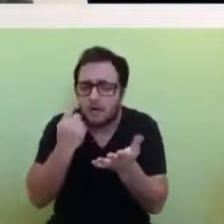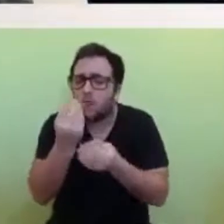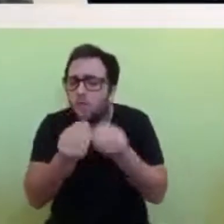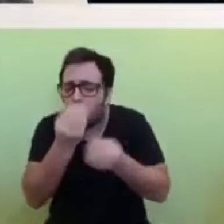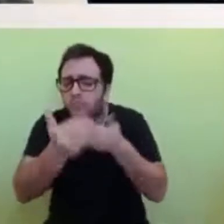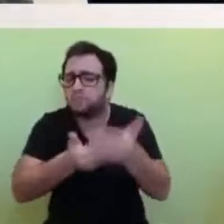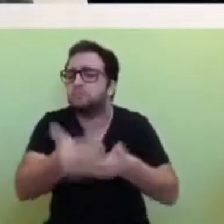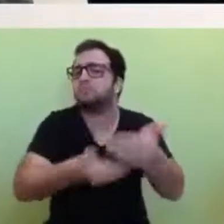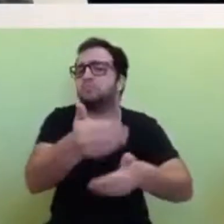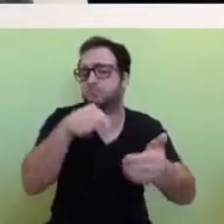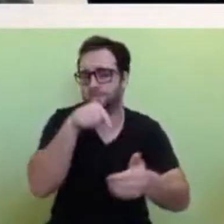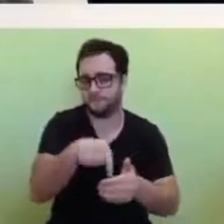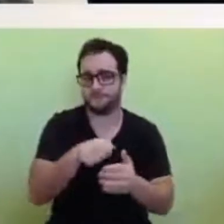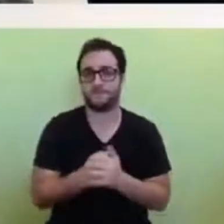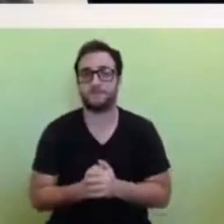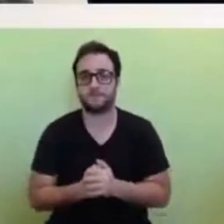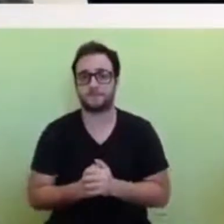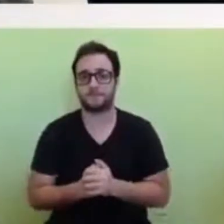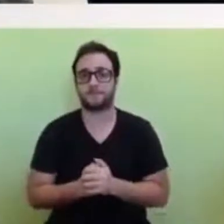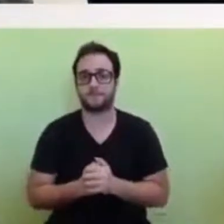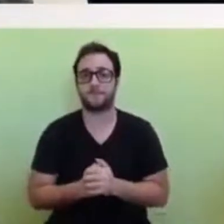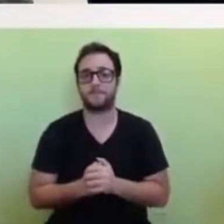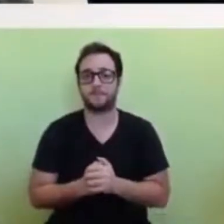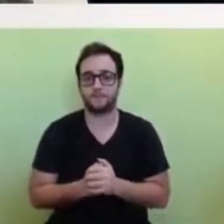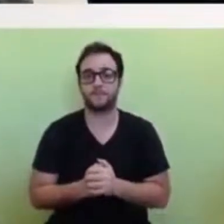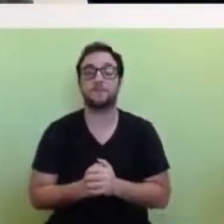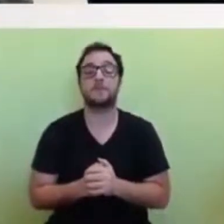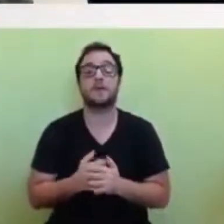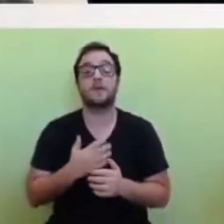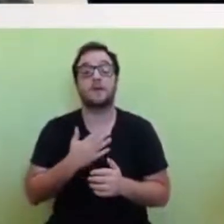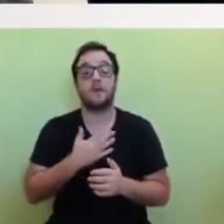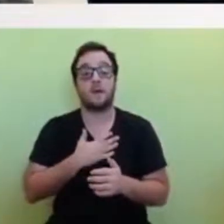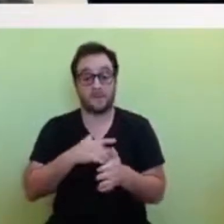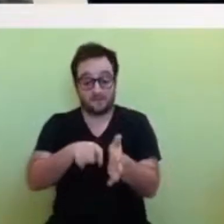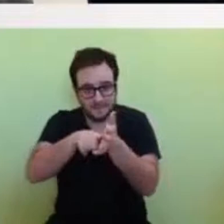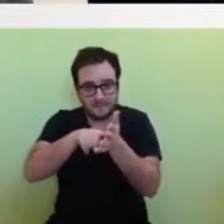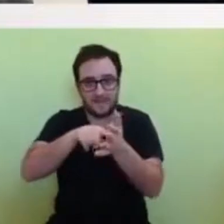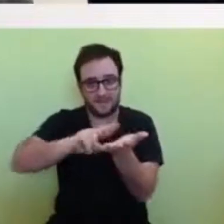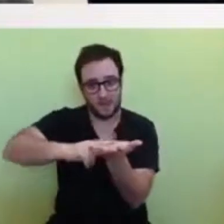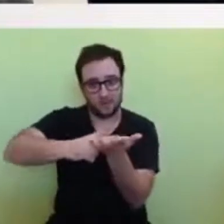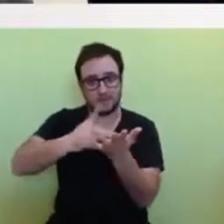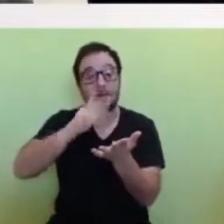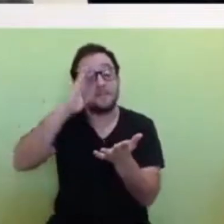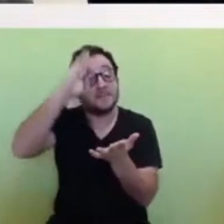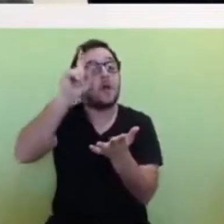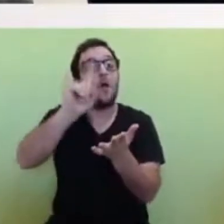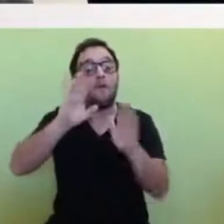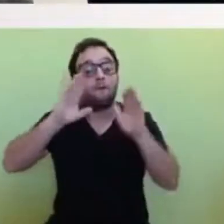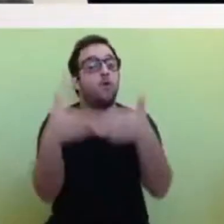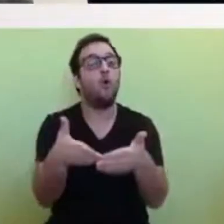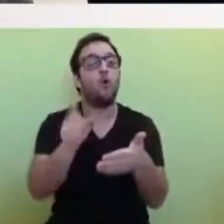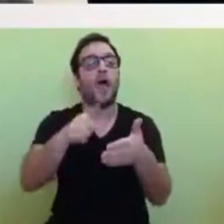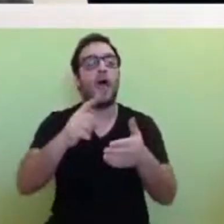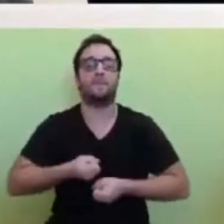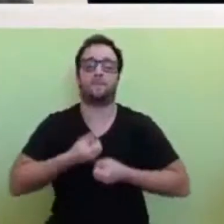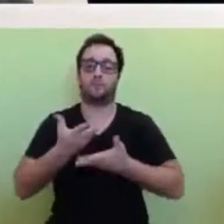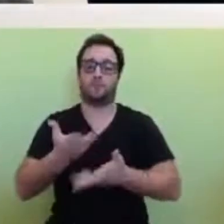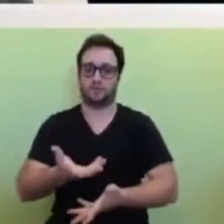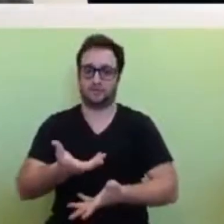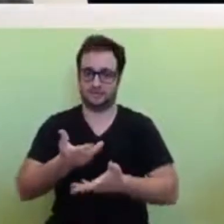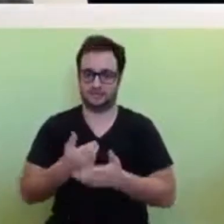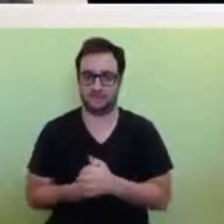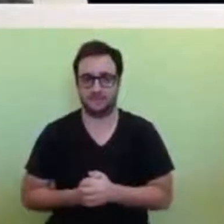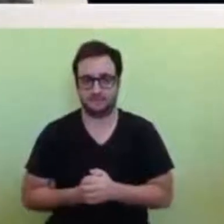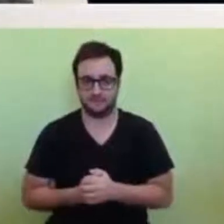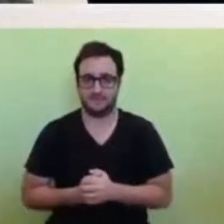mestrado, estou pesquisando, como eu já falei, a tradução de poesia nessa escrita. Tu pode passar o próximo slide,